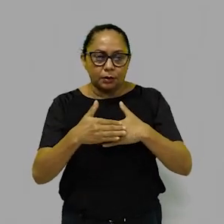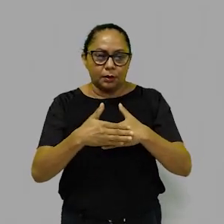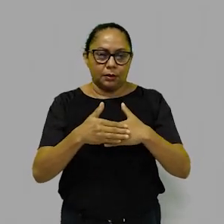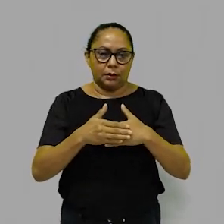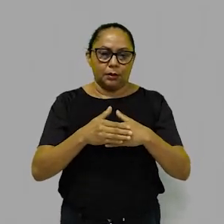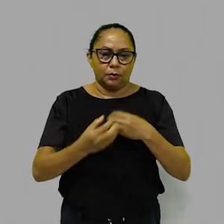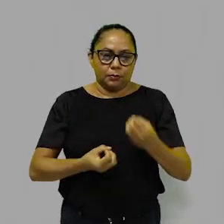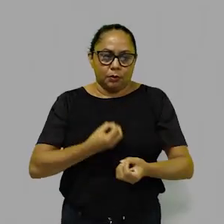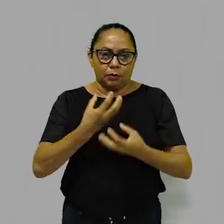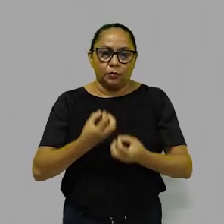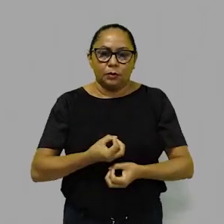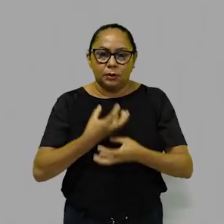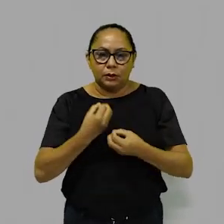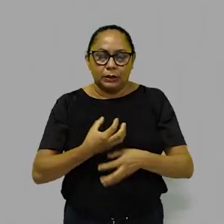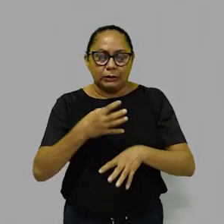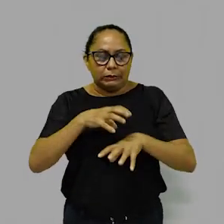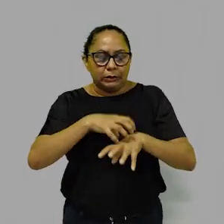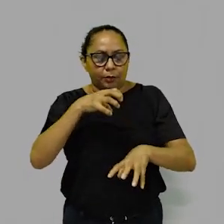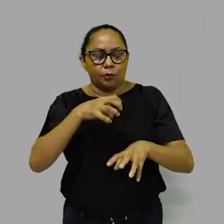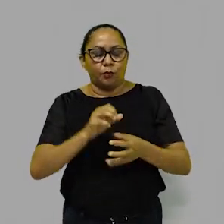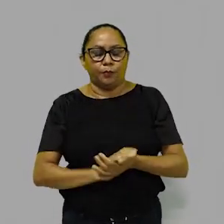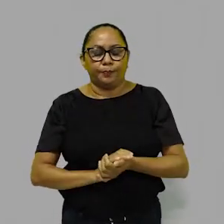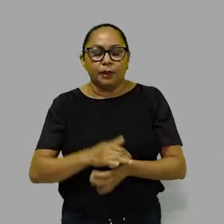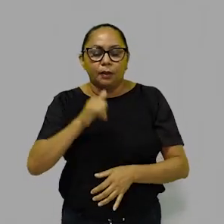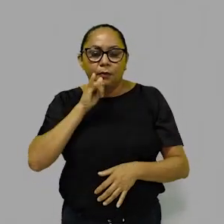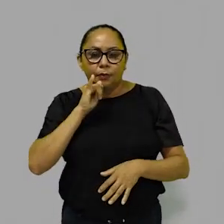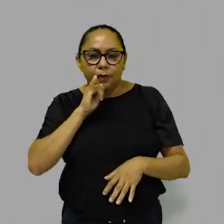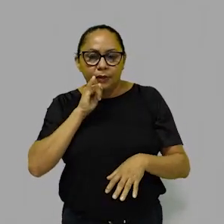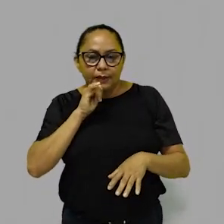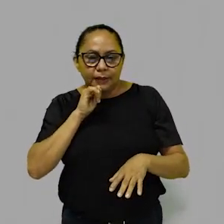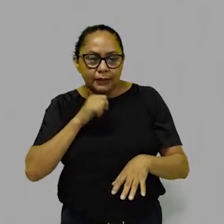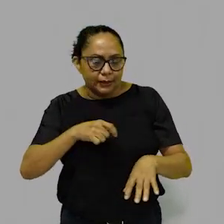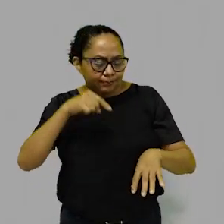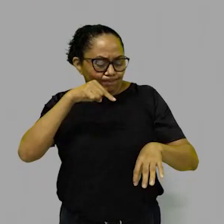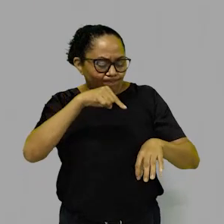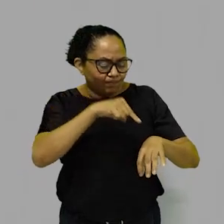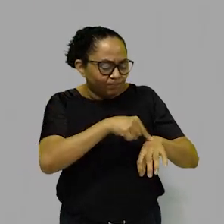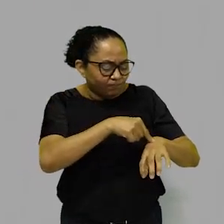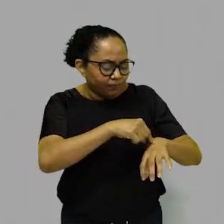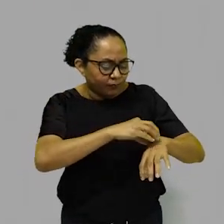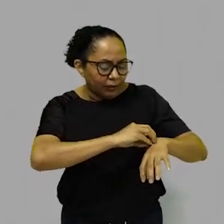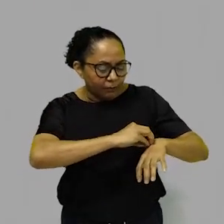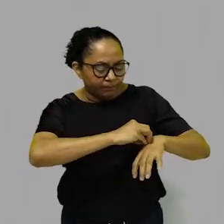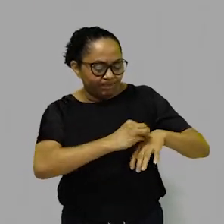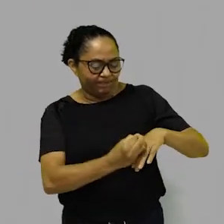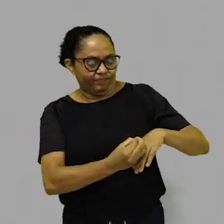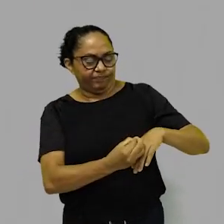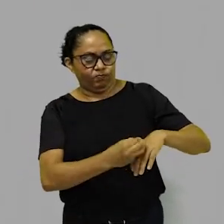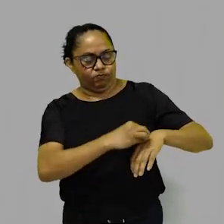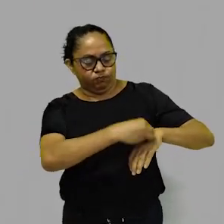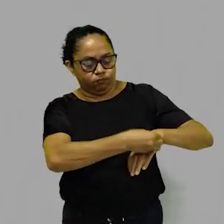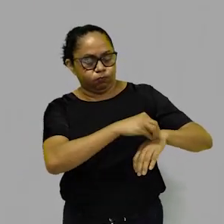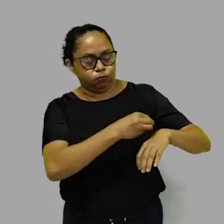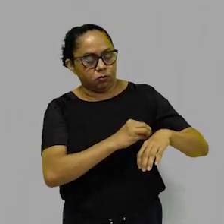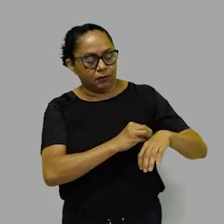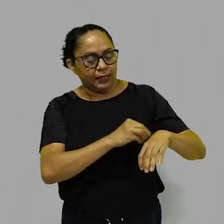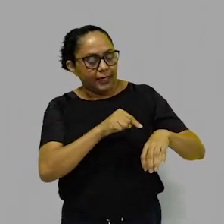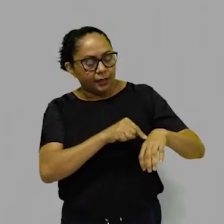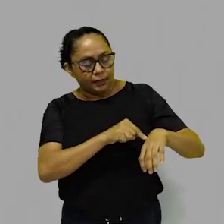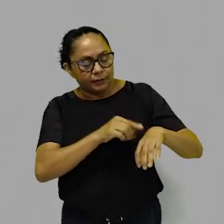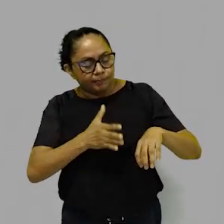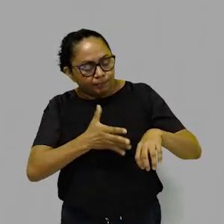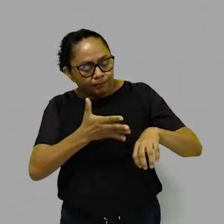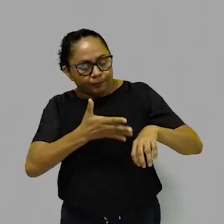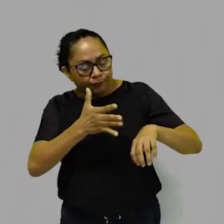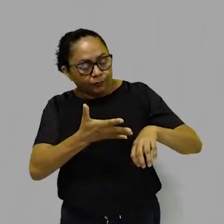você teve um ferimento, né? Neste ferimento ocorreu uma abertura, né, que proporcionou com